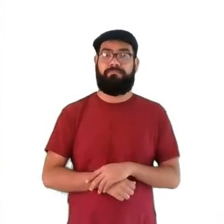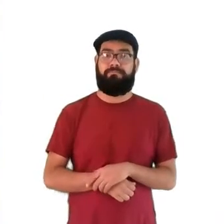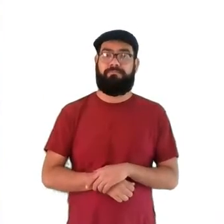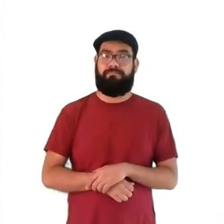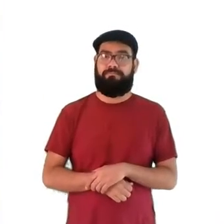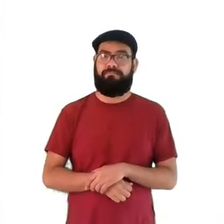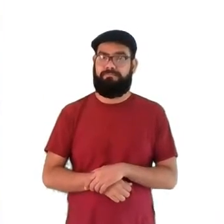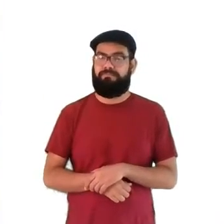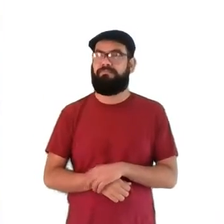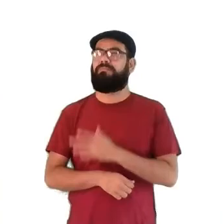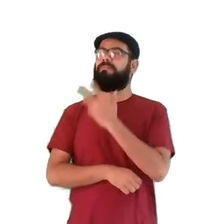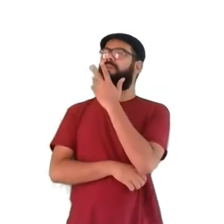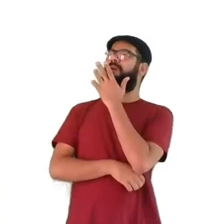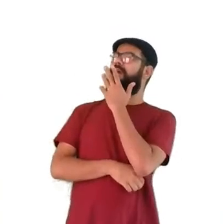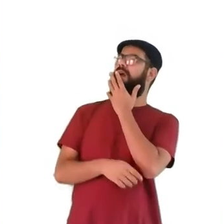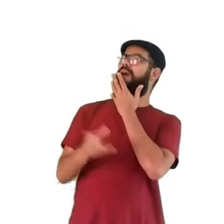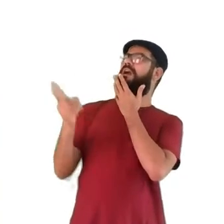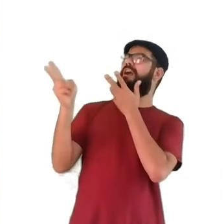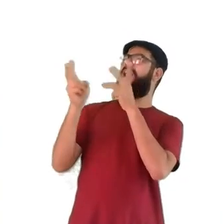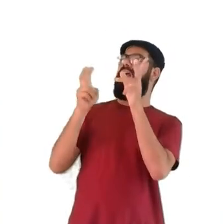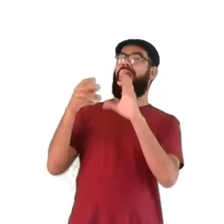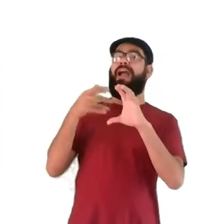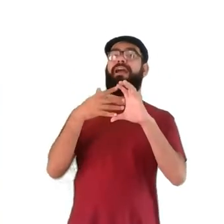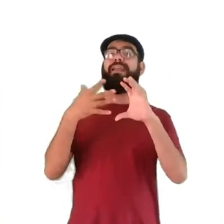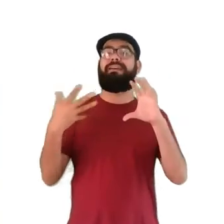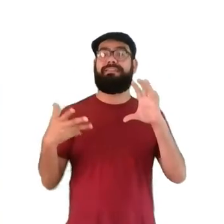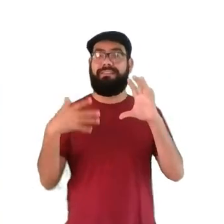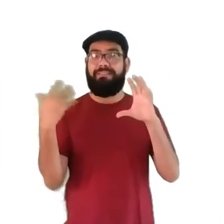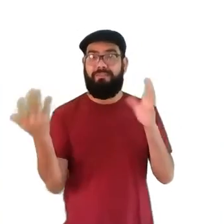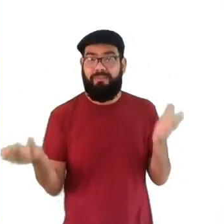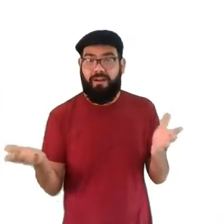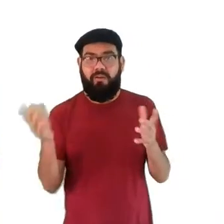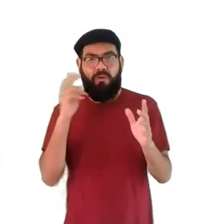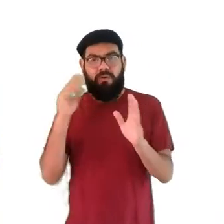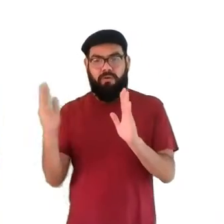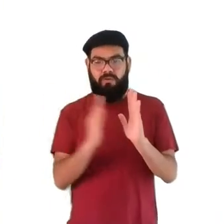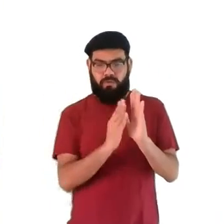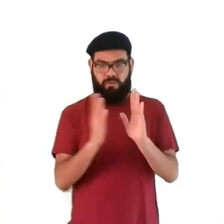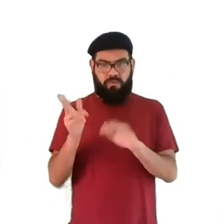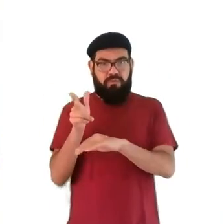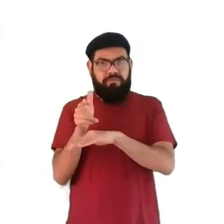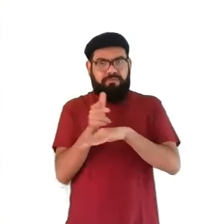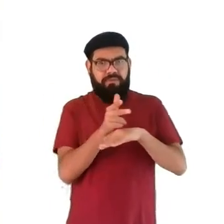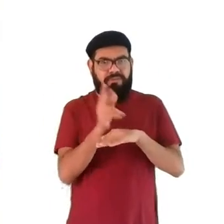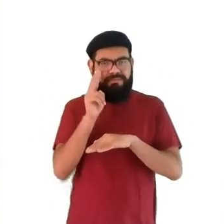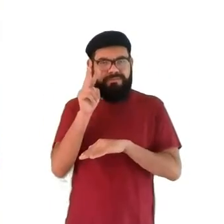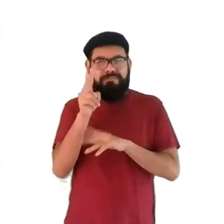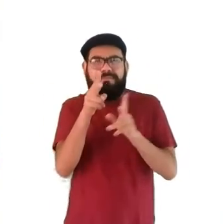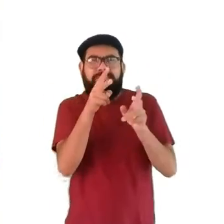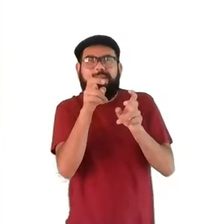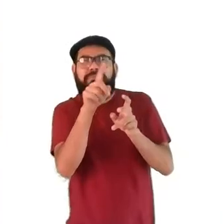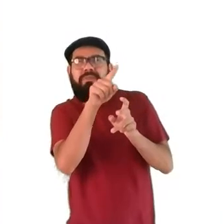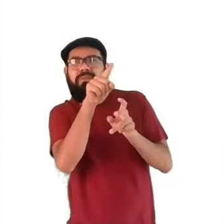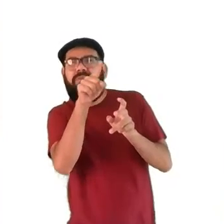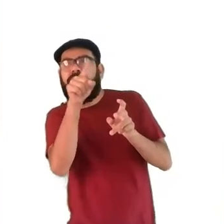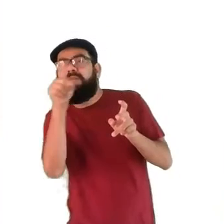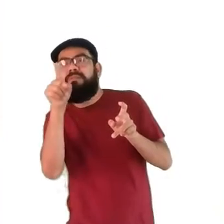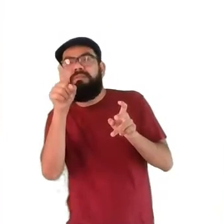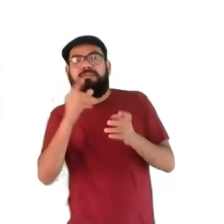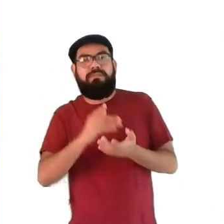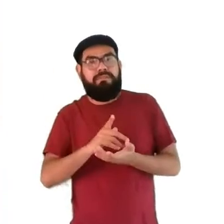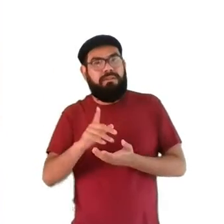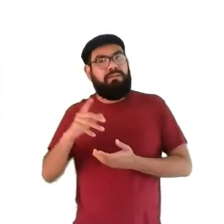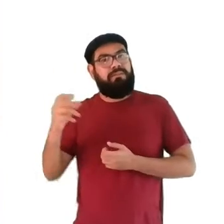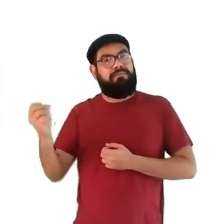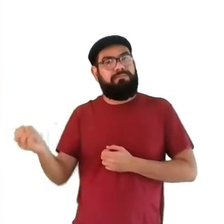aí a questão das características. Em uma parte do vídeo, já deu para a gente perceber que tem aí um reinício, né, de uma nova